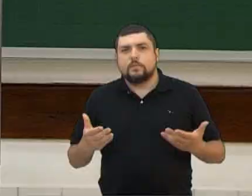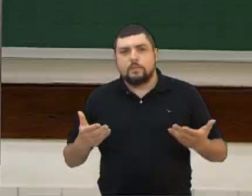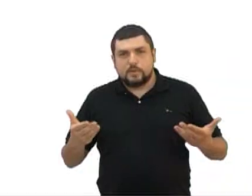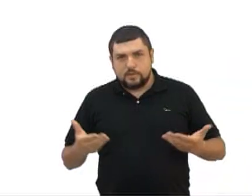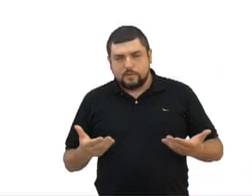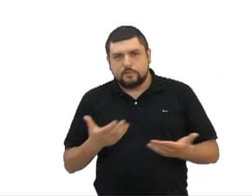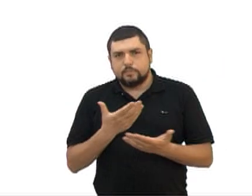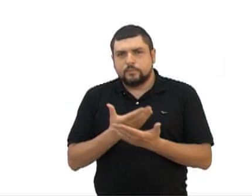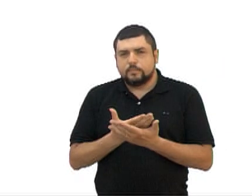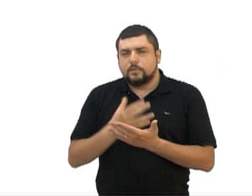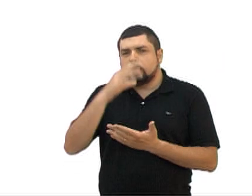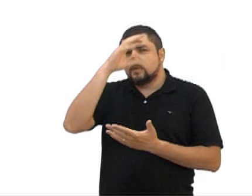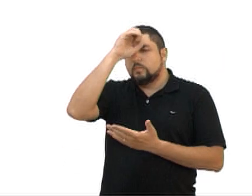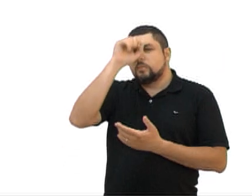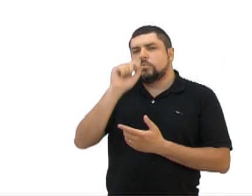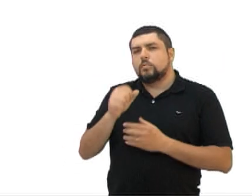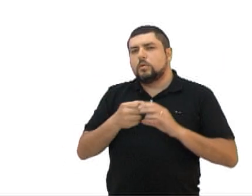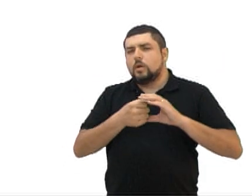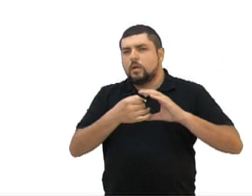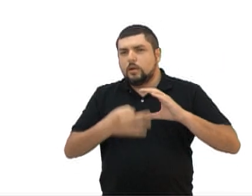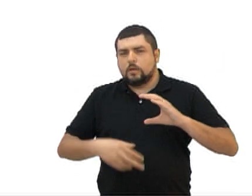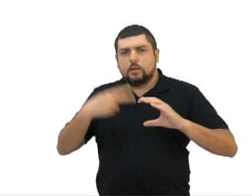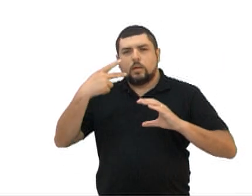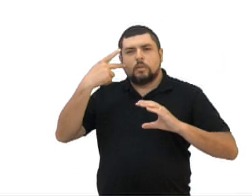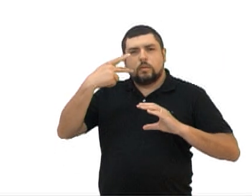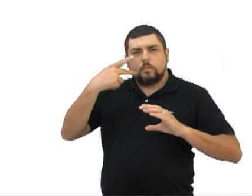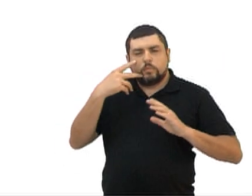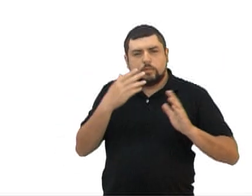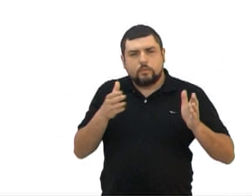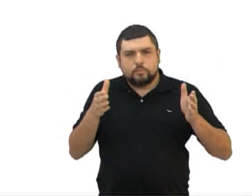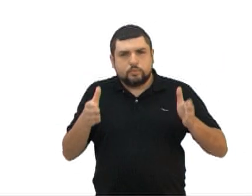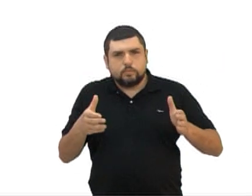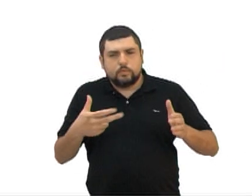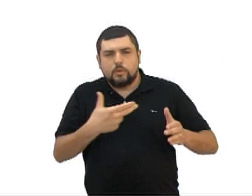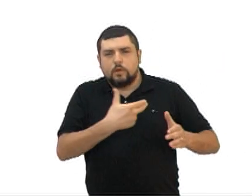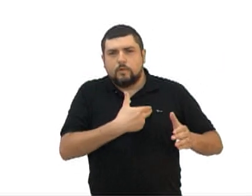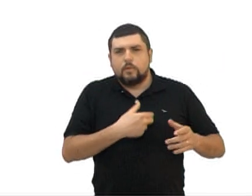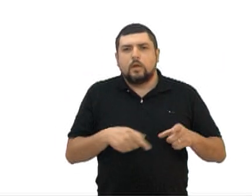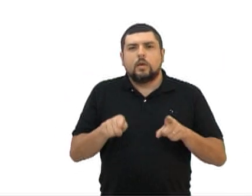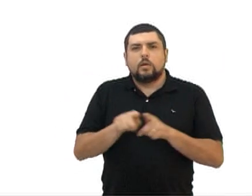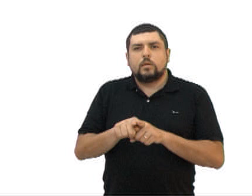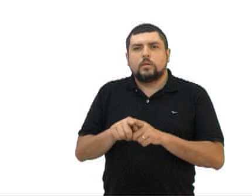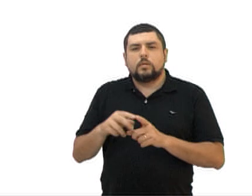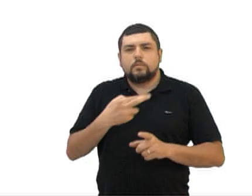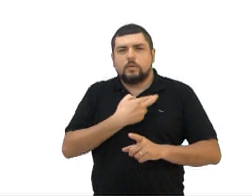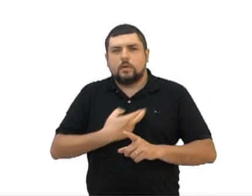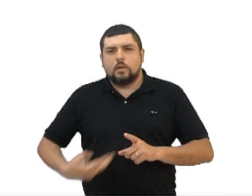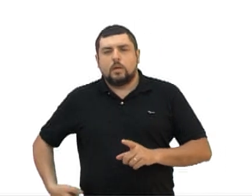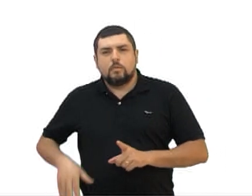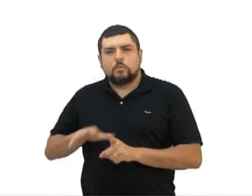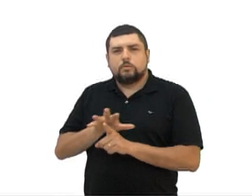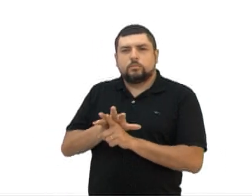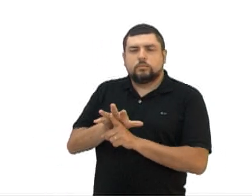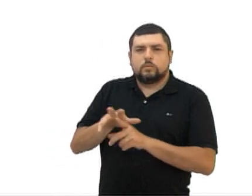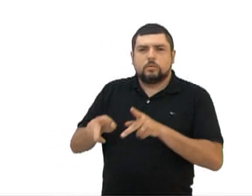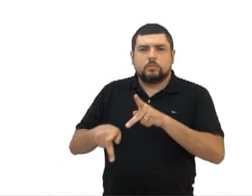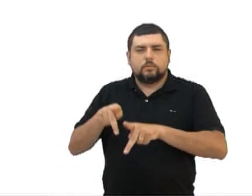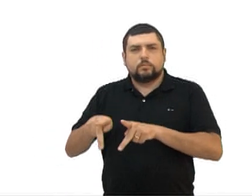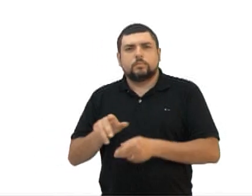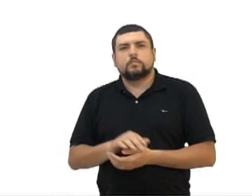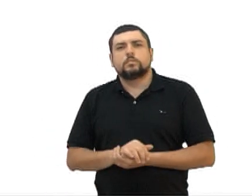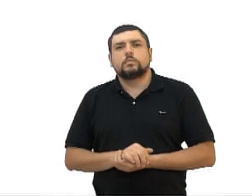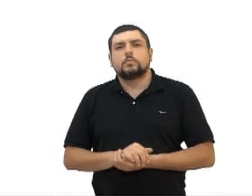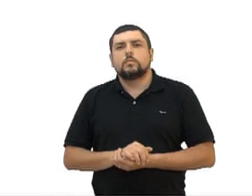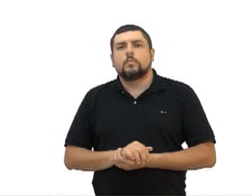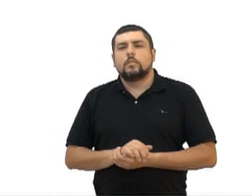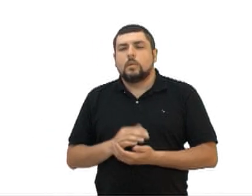aprendemos sobre as principais características políticas da Era Vargas e da chamada República Populista. Na próxima aula, a gente vai